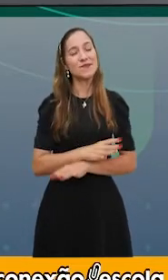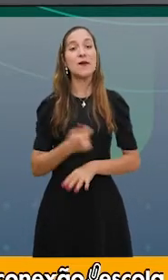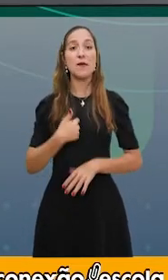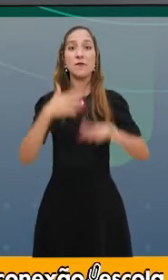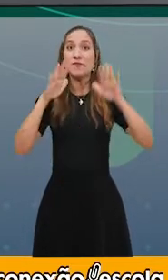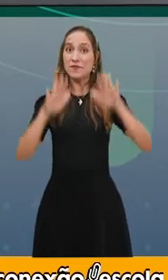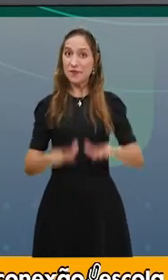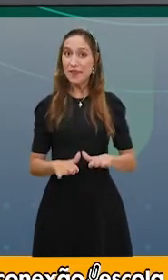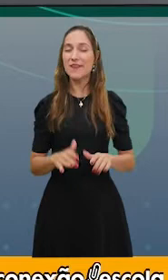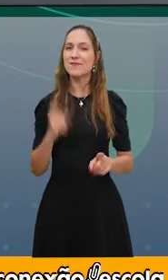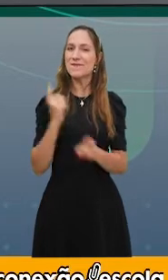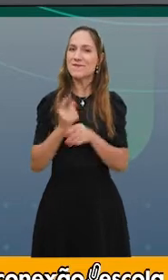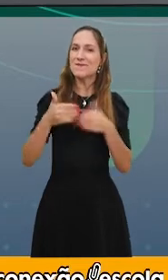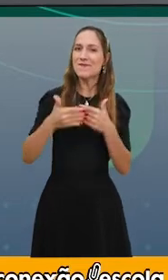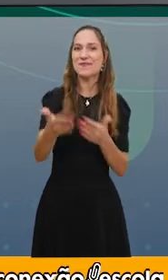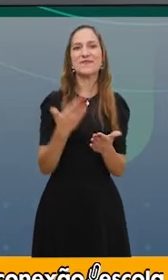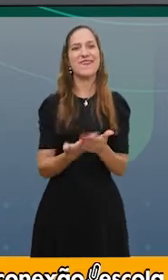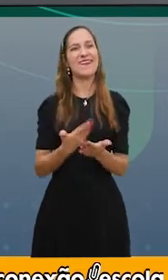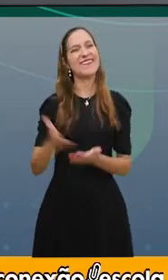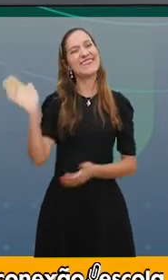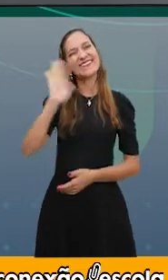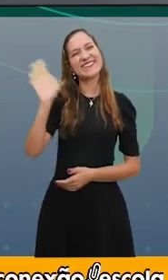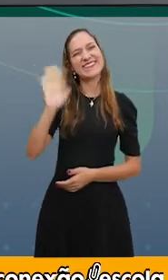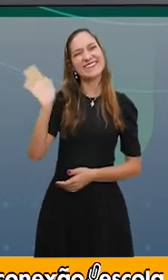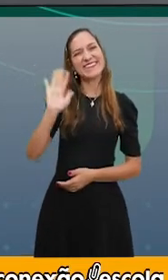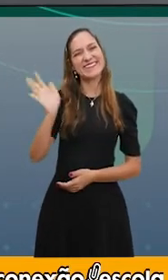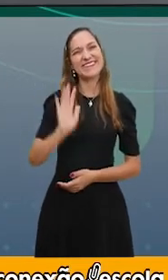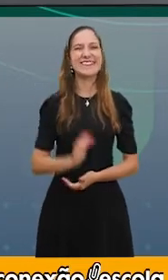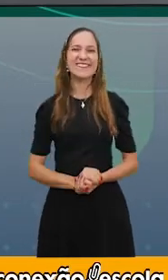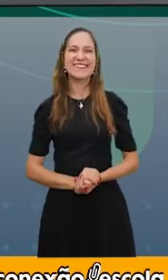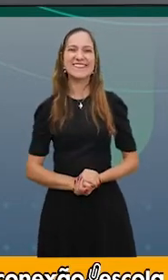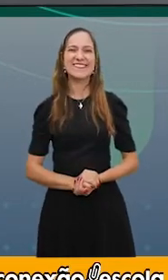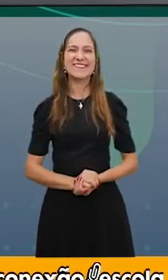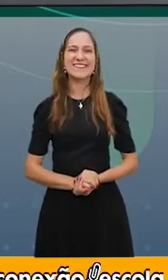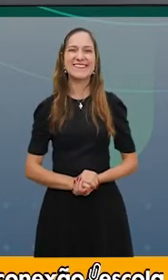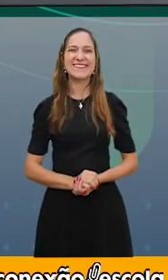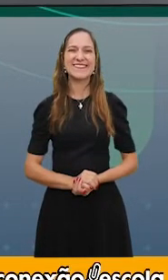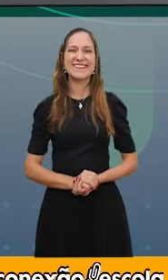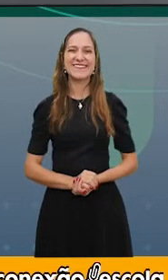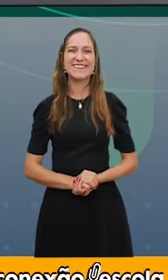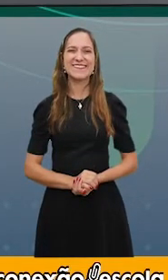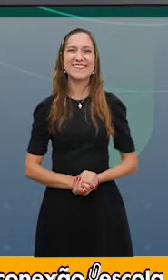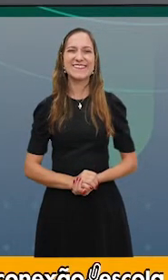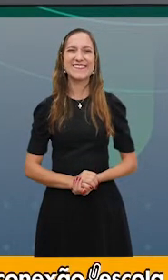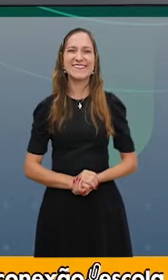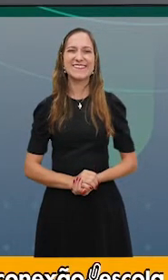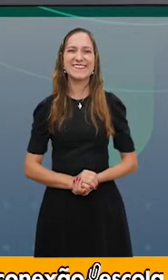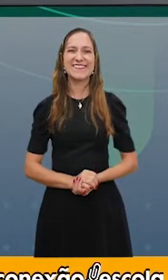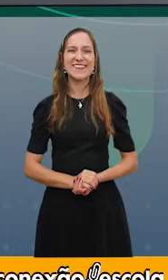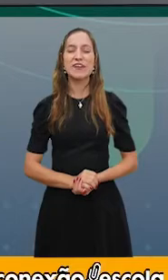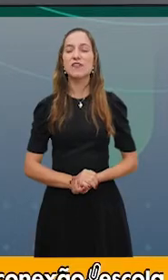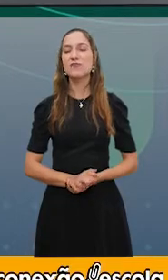compreensão. É isso aí. Eu vou ficando por aqui. Até a próxima. Tchau, tchau!